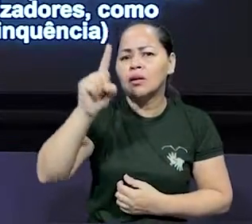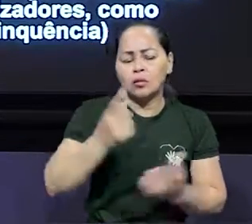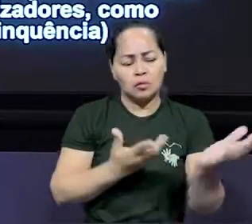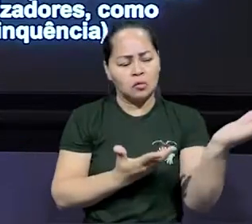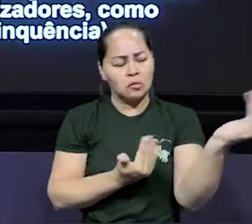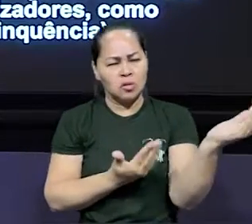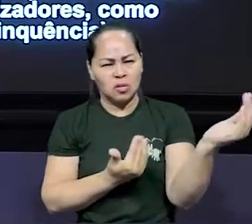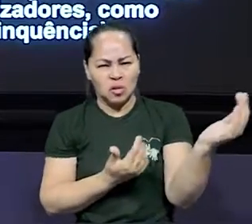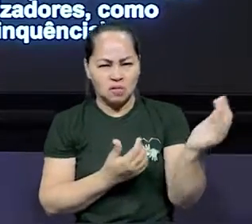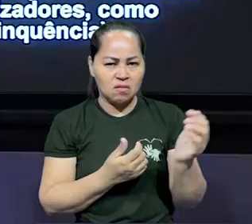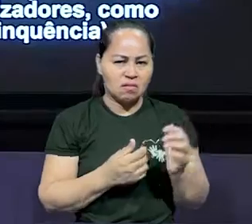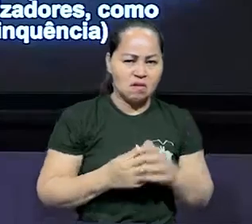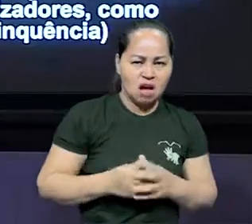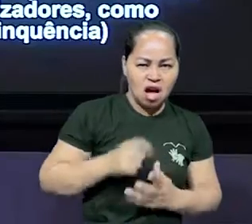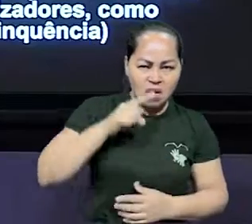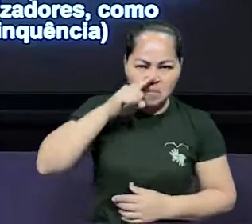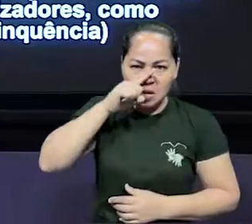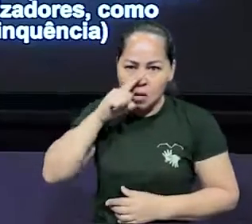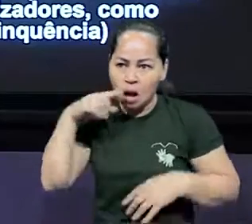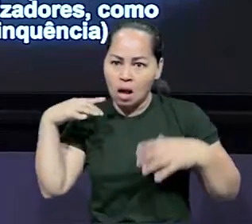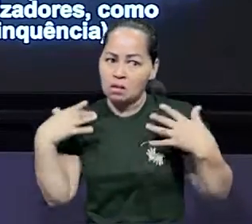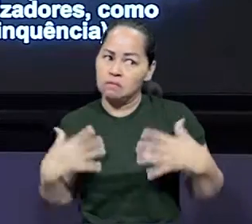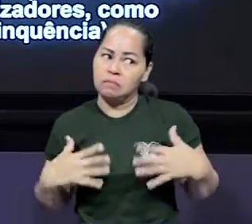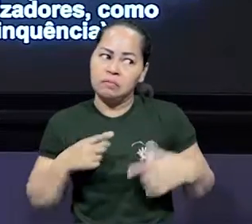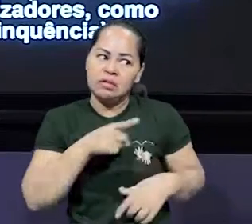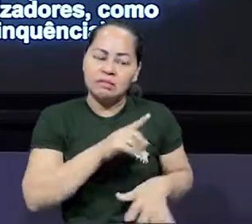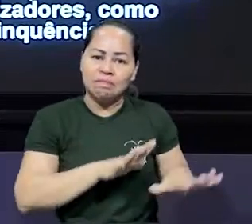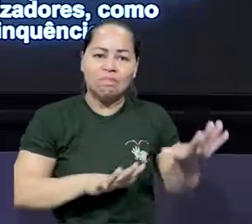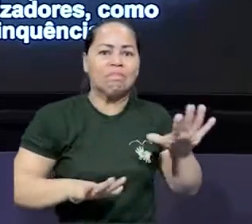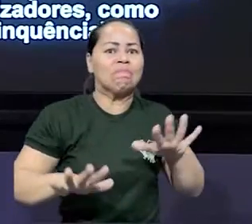como ameaçadores, como perigosos, como